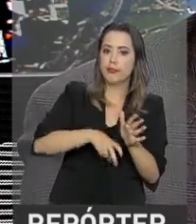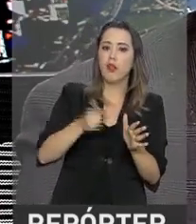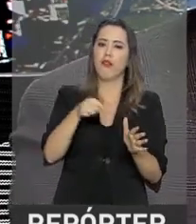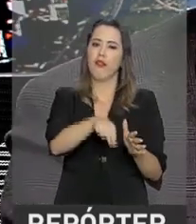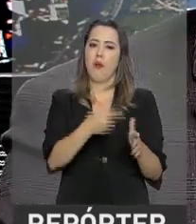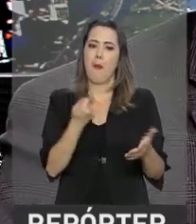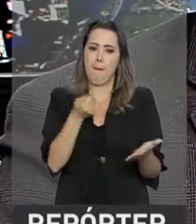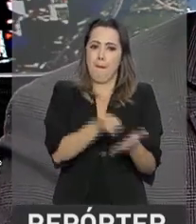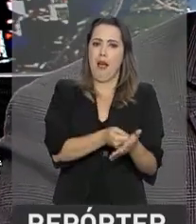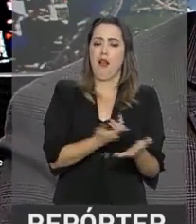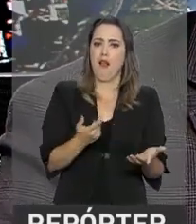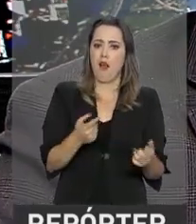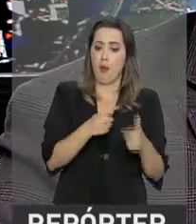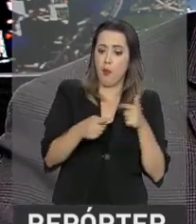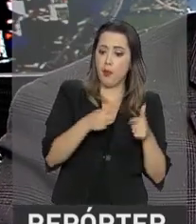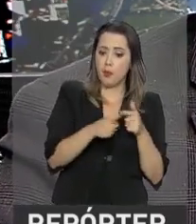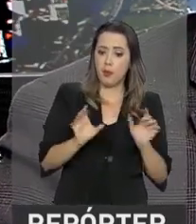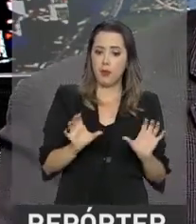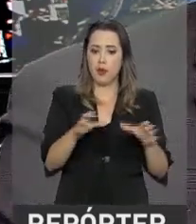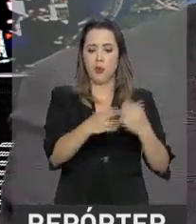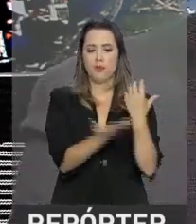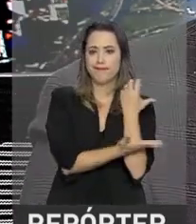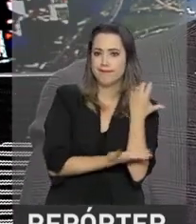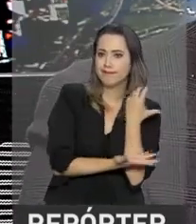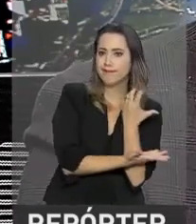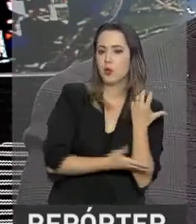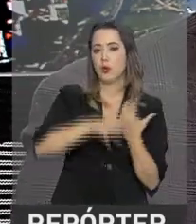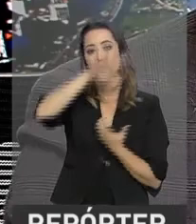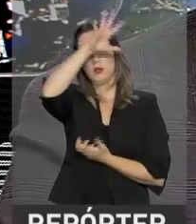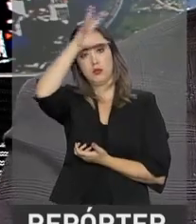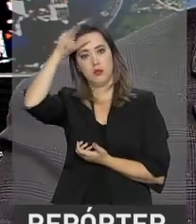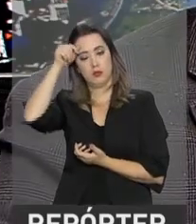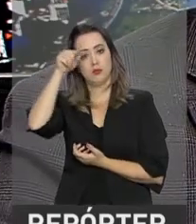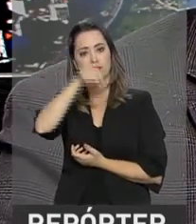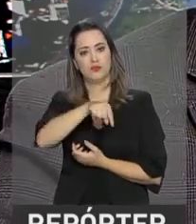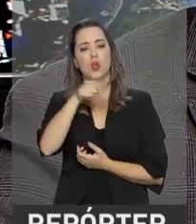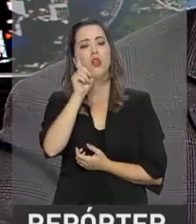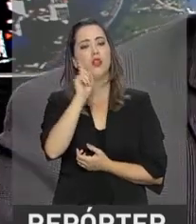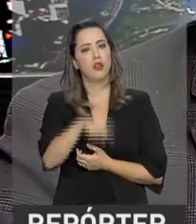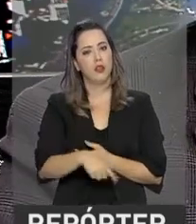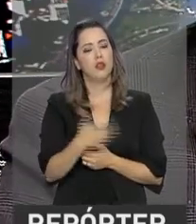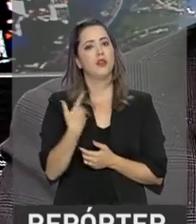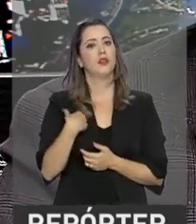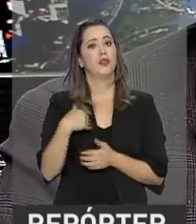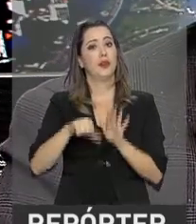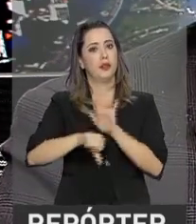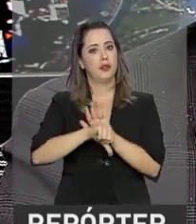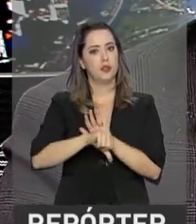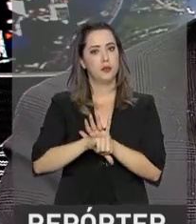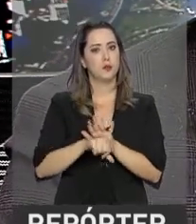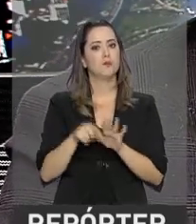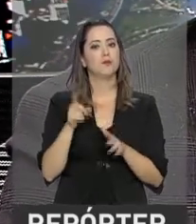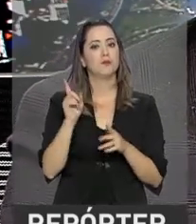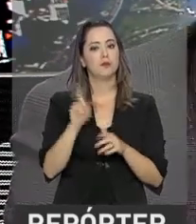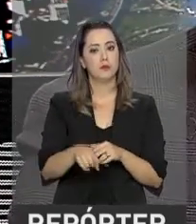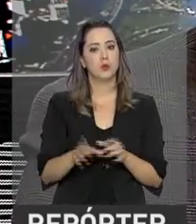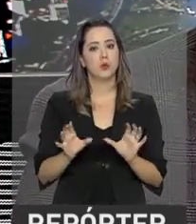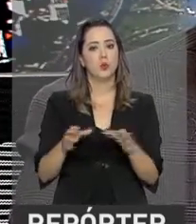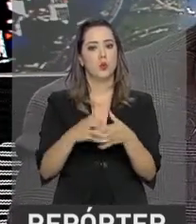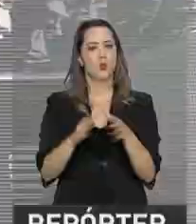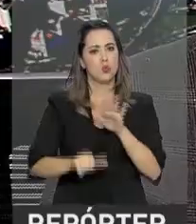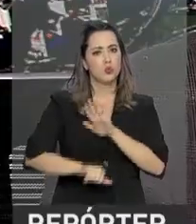pague a conta pelo desmatamento que ocorre na amazônia que é o desmatamento criminoso é feito por